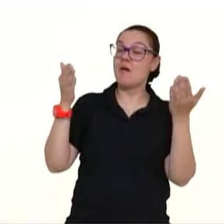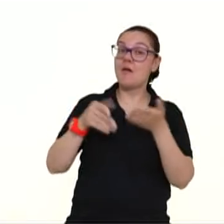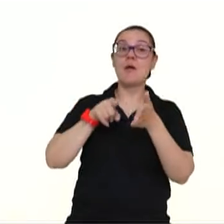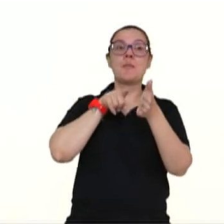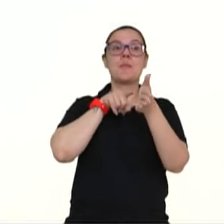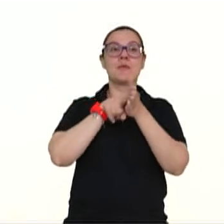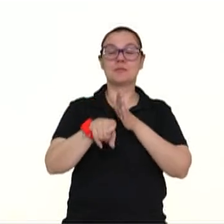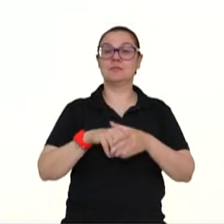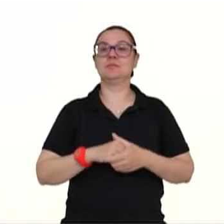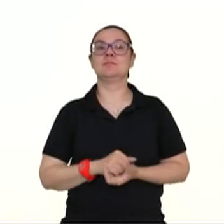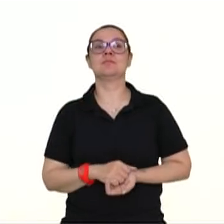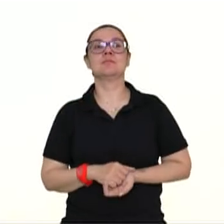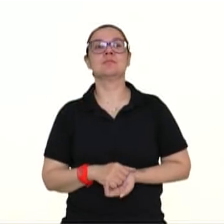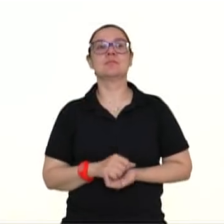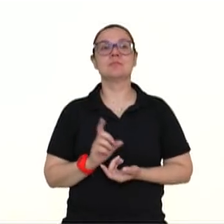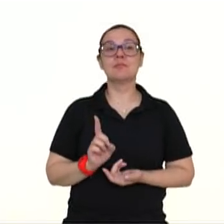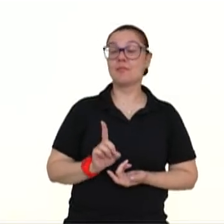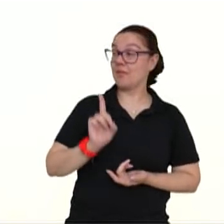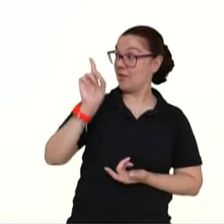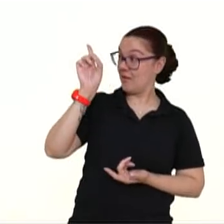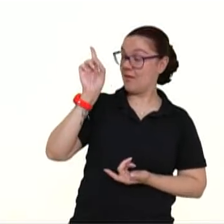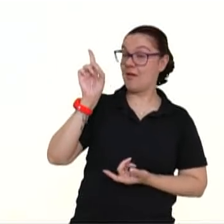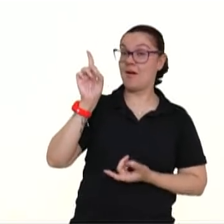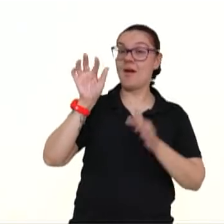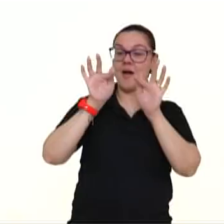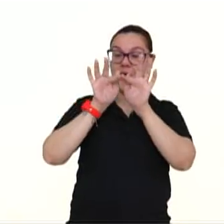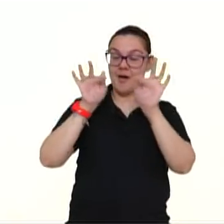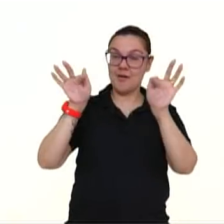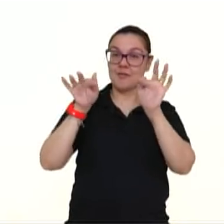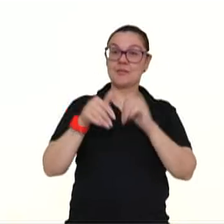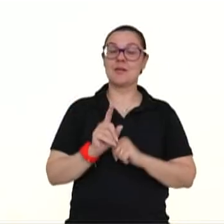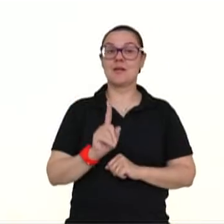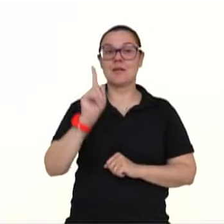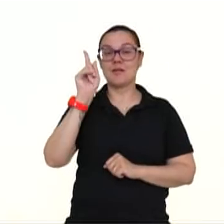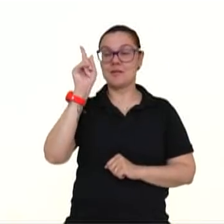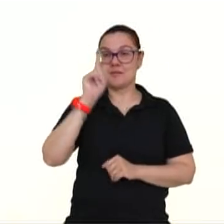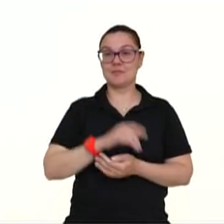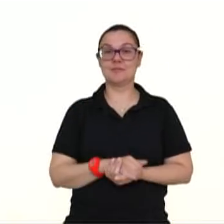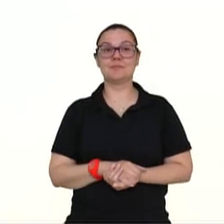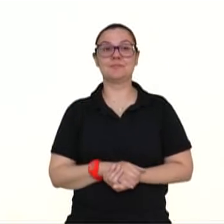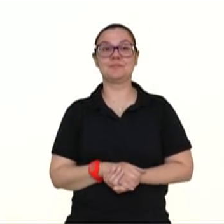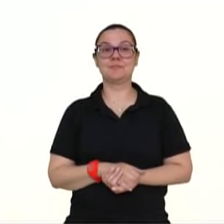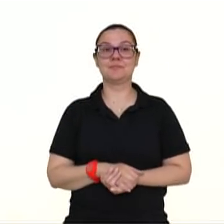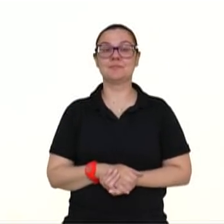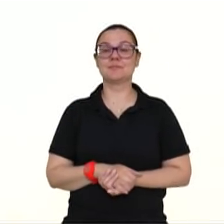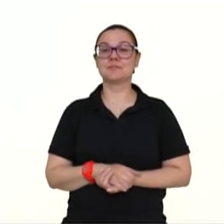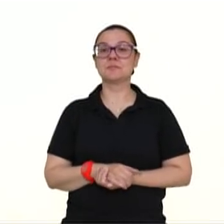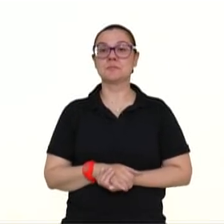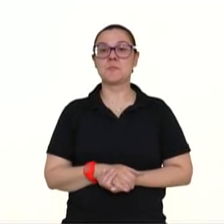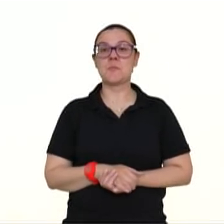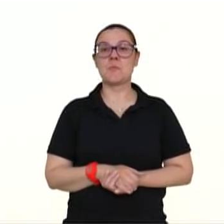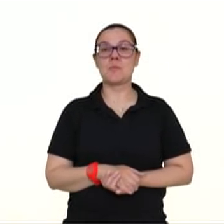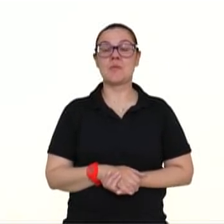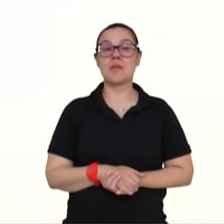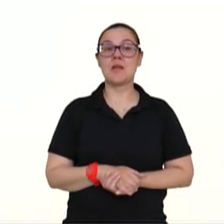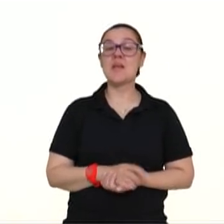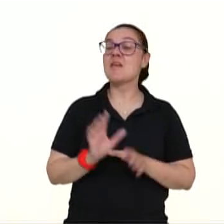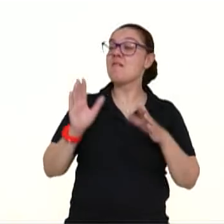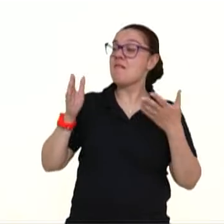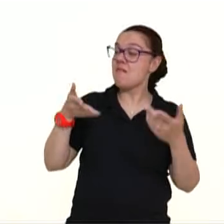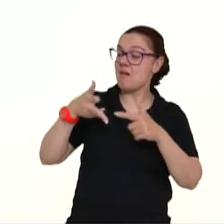Questão de número 2. Analise a frase retirada da tirinha de Agar.